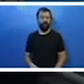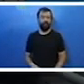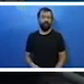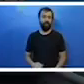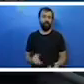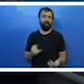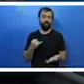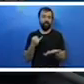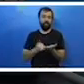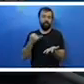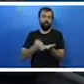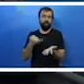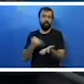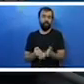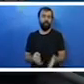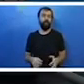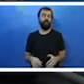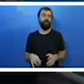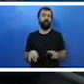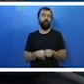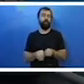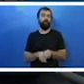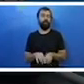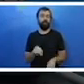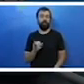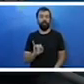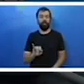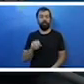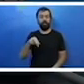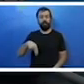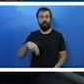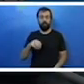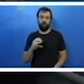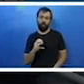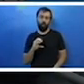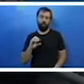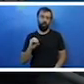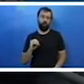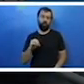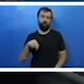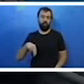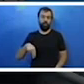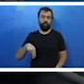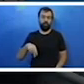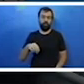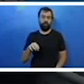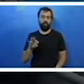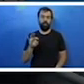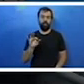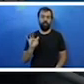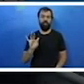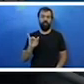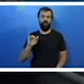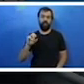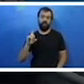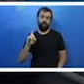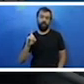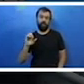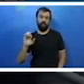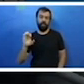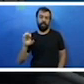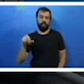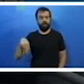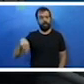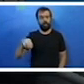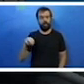os inconfidentes. Nós já tocamos no assunto sobre impostos. Naquela época da mineração, pessoal, tudo que retirava